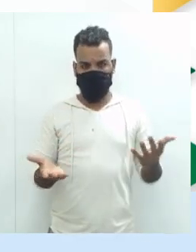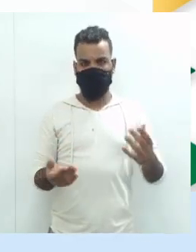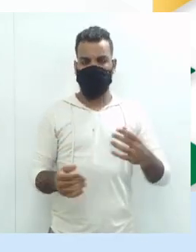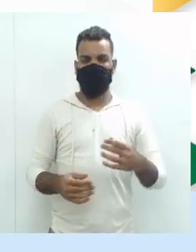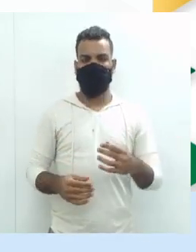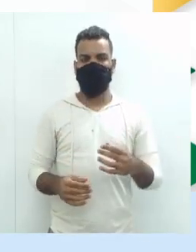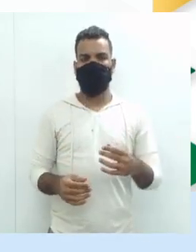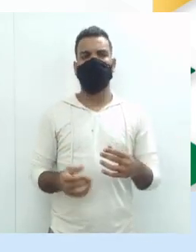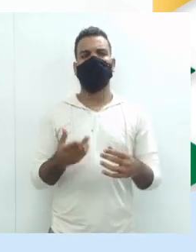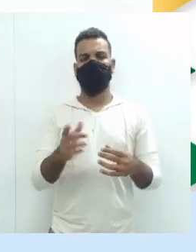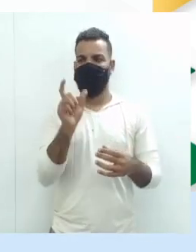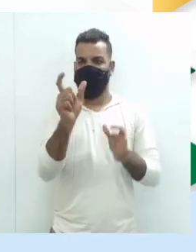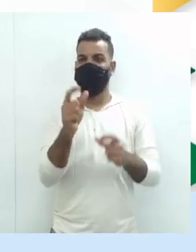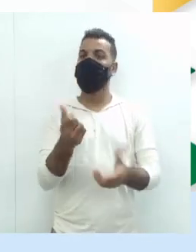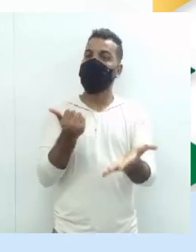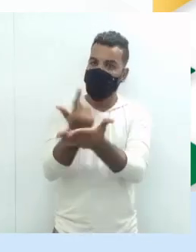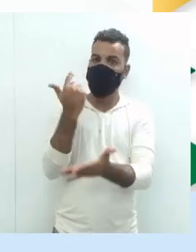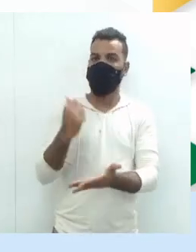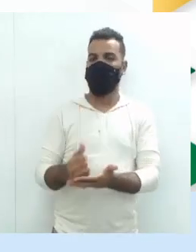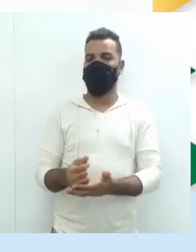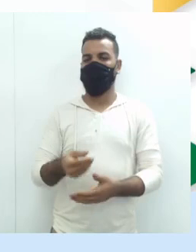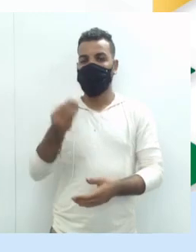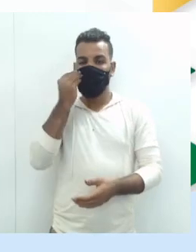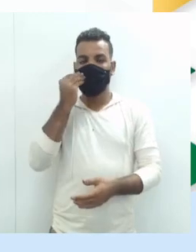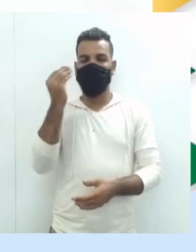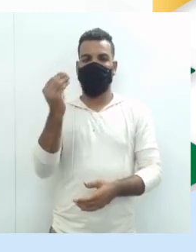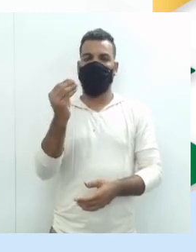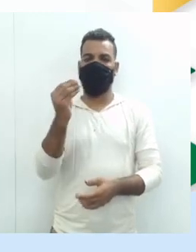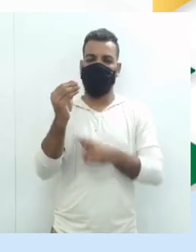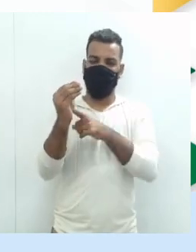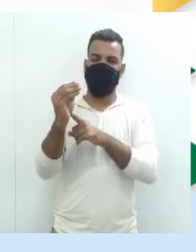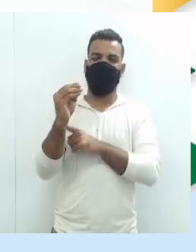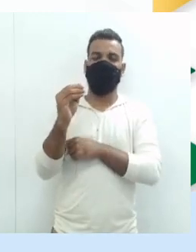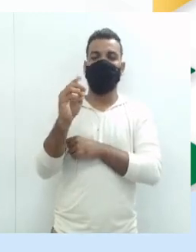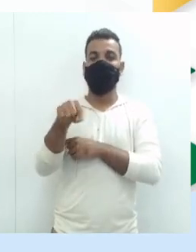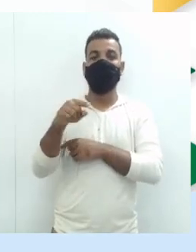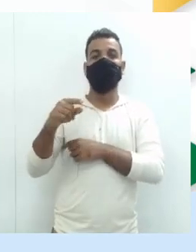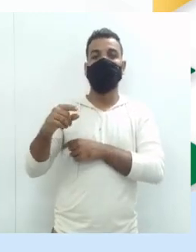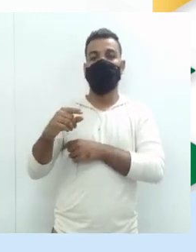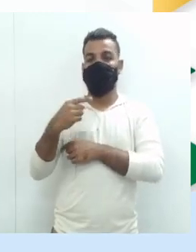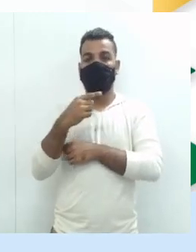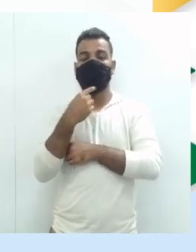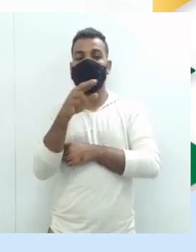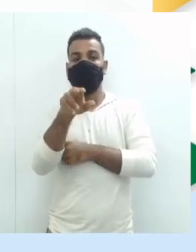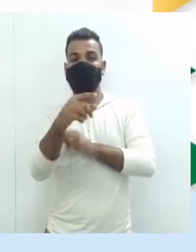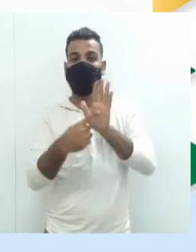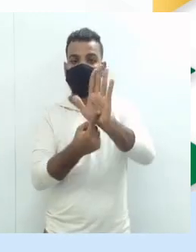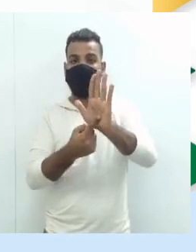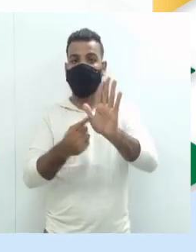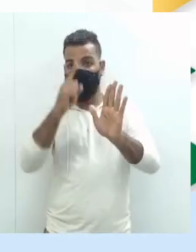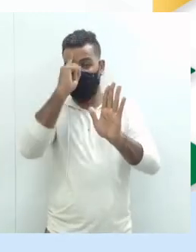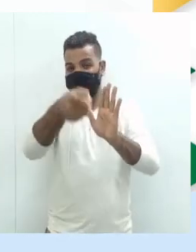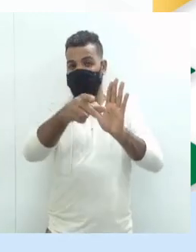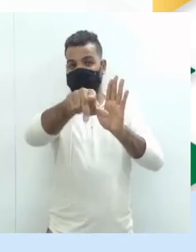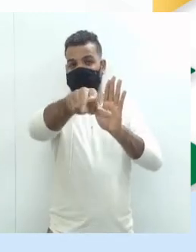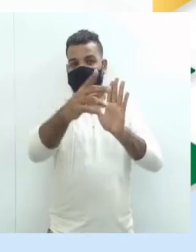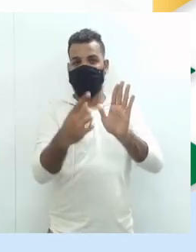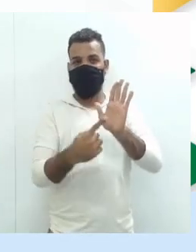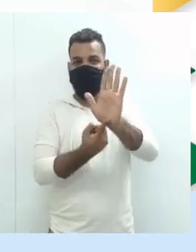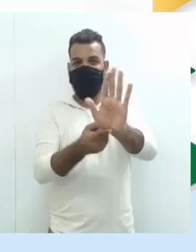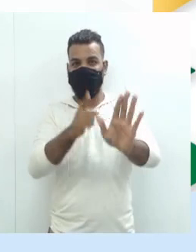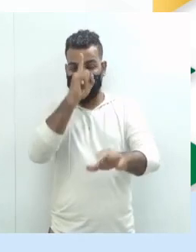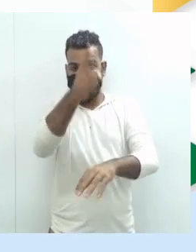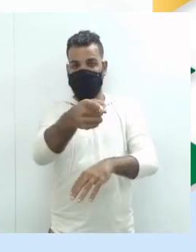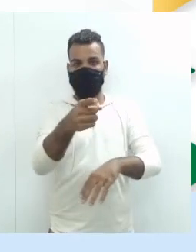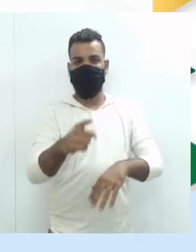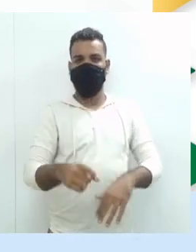veja, esses usos aí são verbos no modo imperativo. São verbos que estão indicando para você algo que você deve